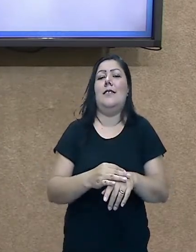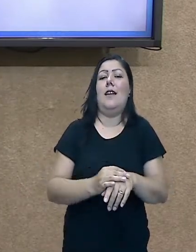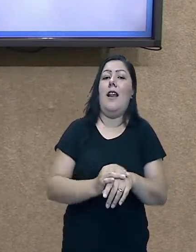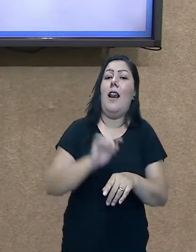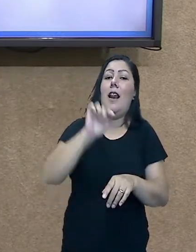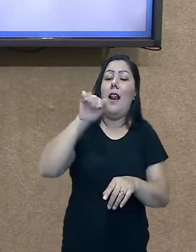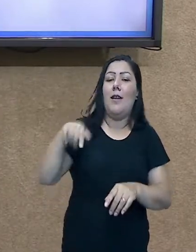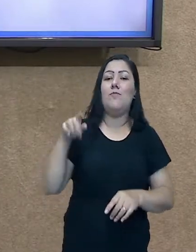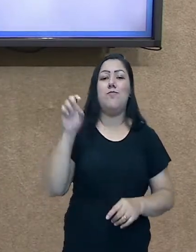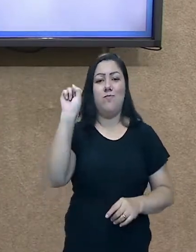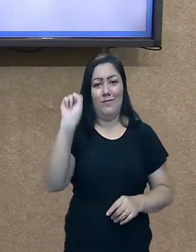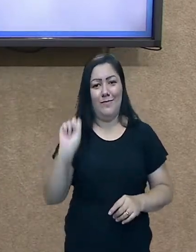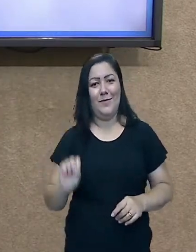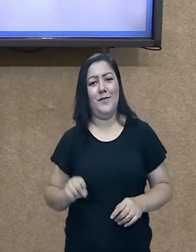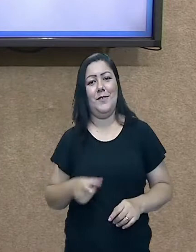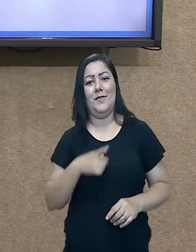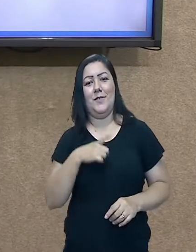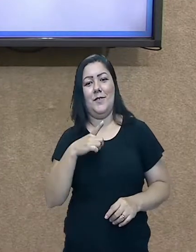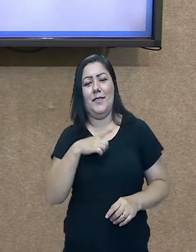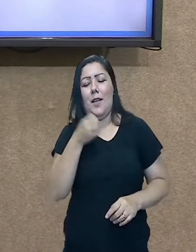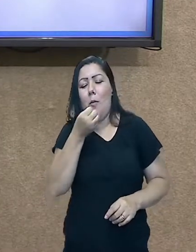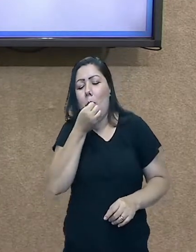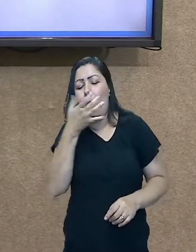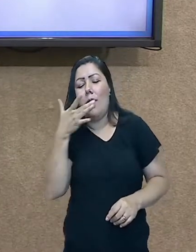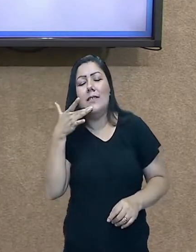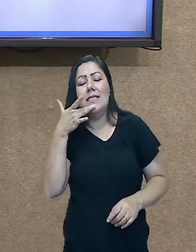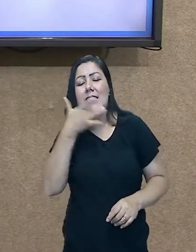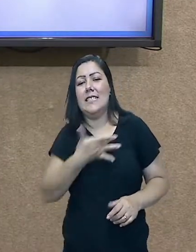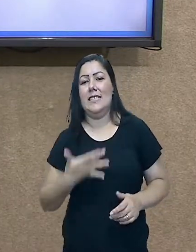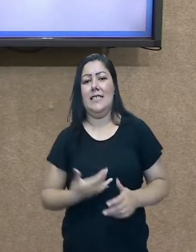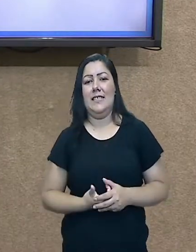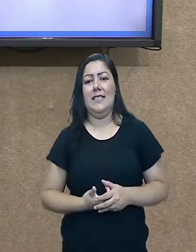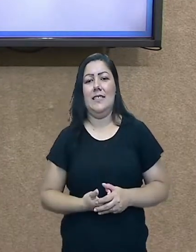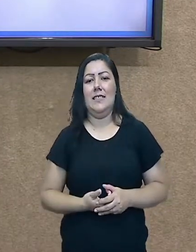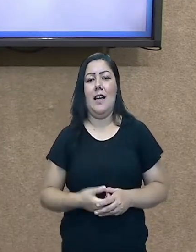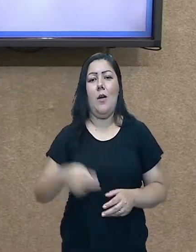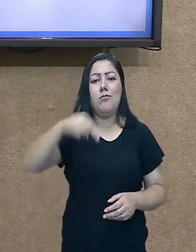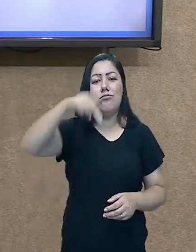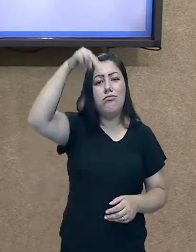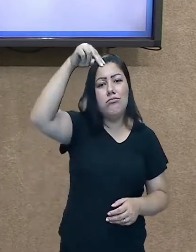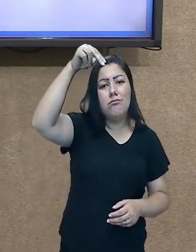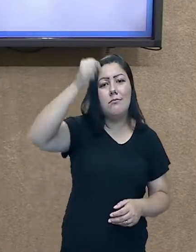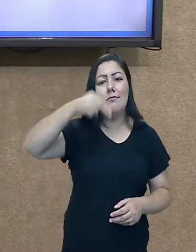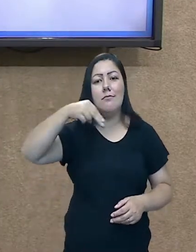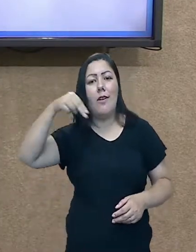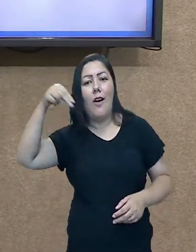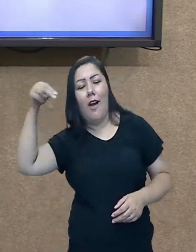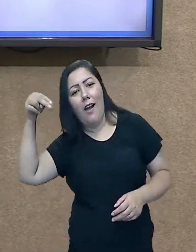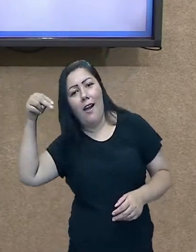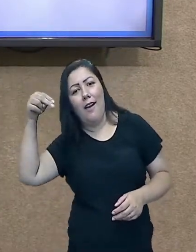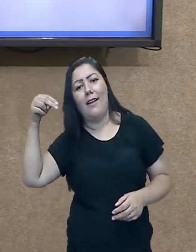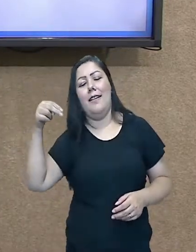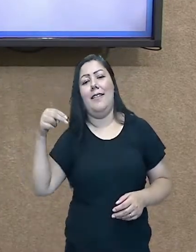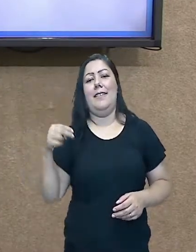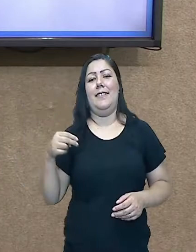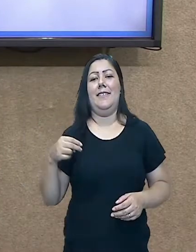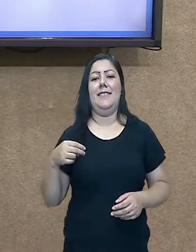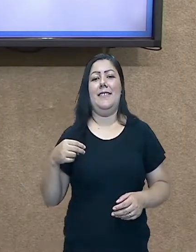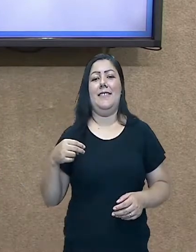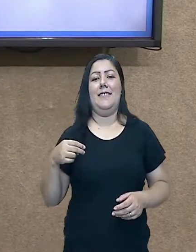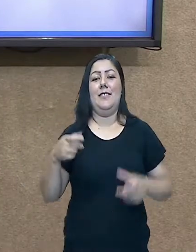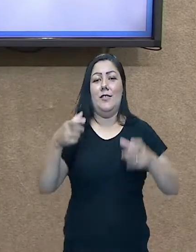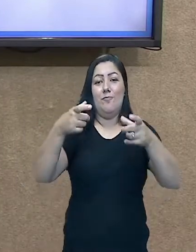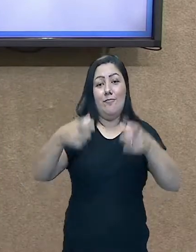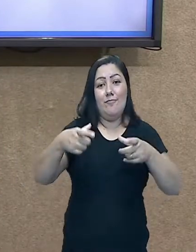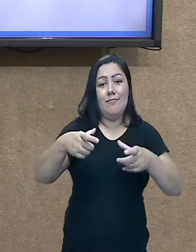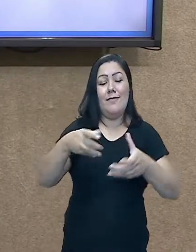diferenças culturais do Nordeste, do Norte, do Centro-Oeste. Tudo